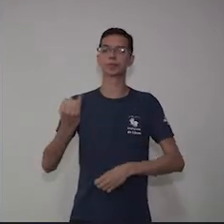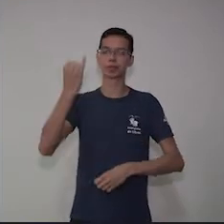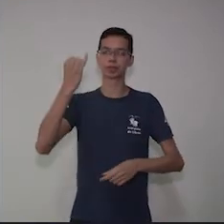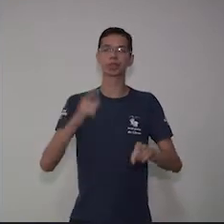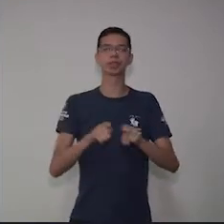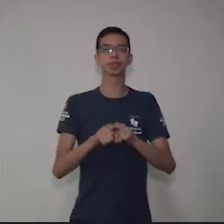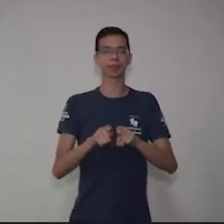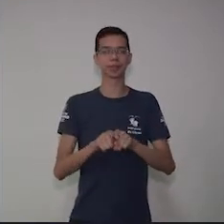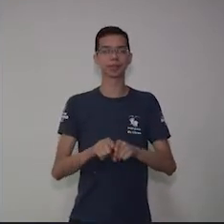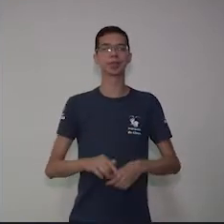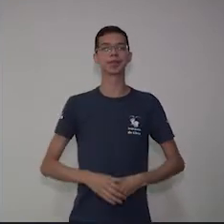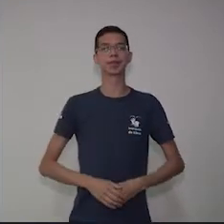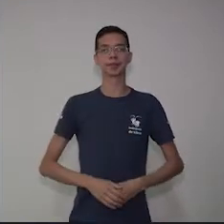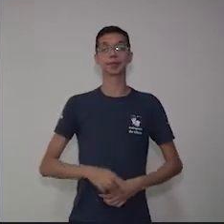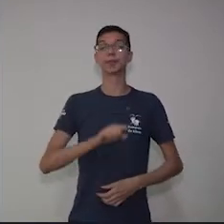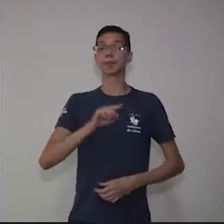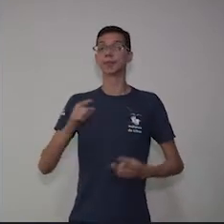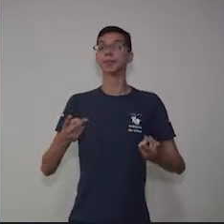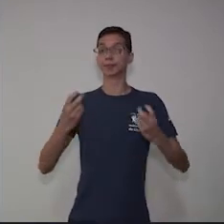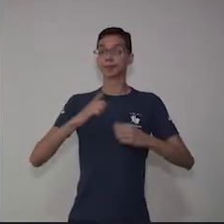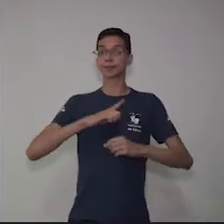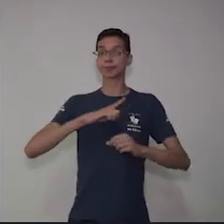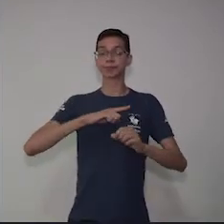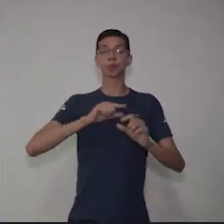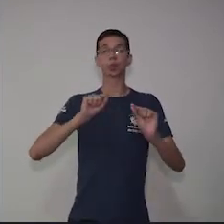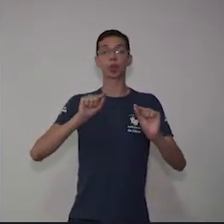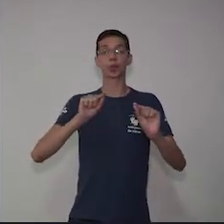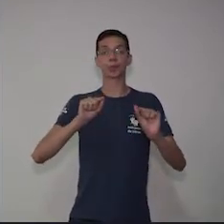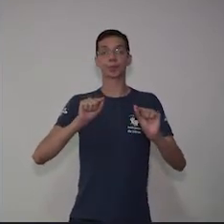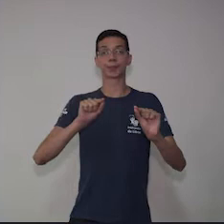aquela queda que vocês estão vendo nas